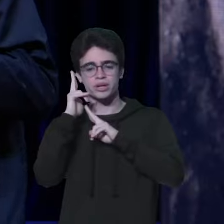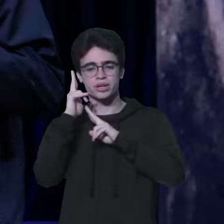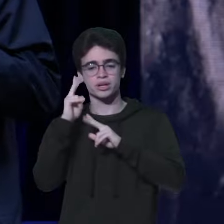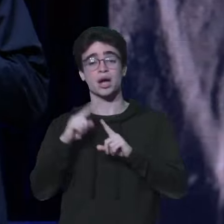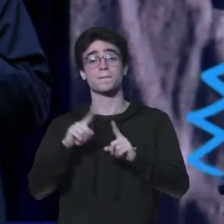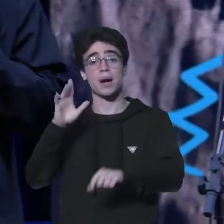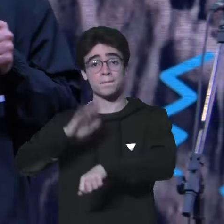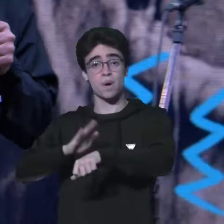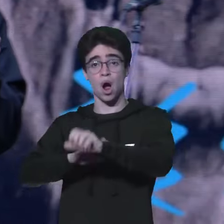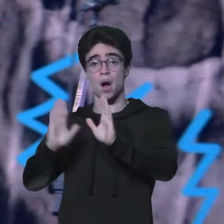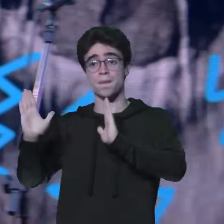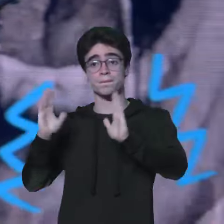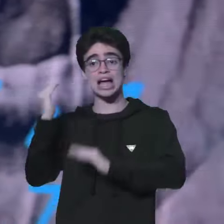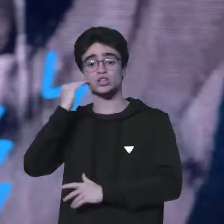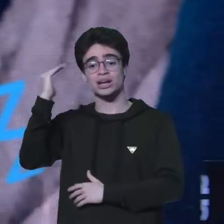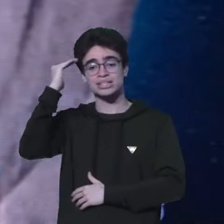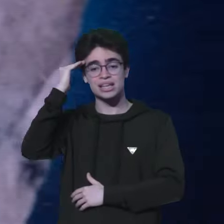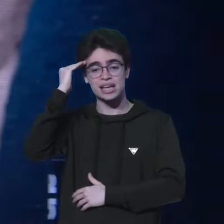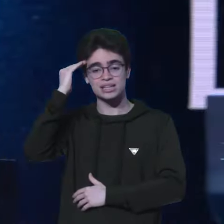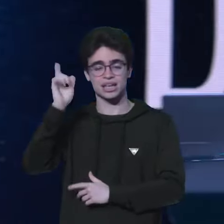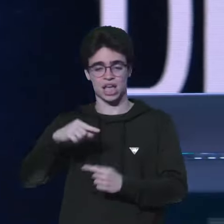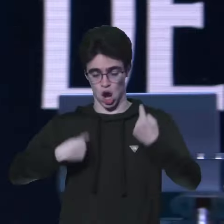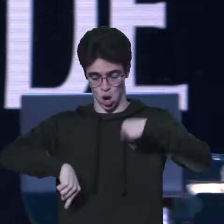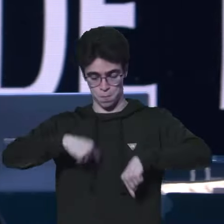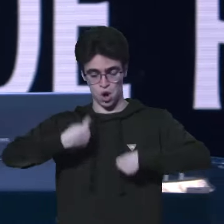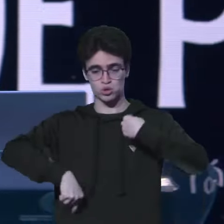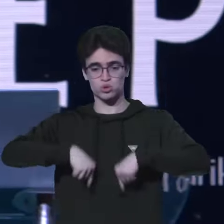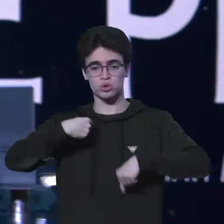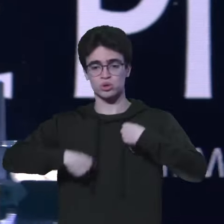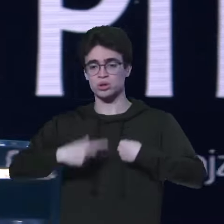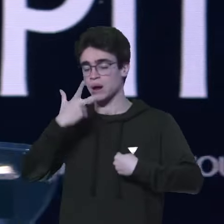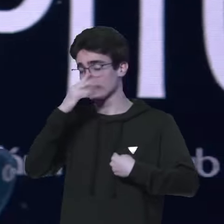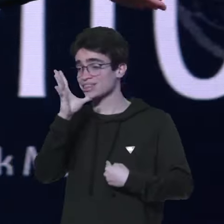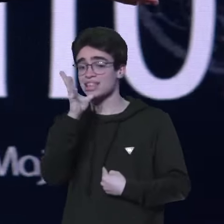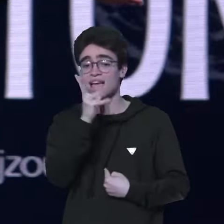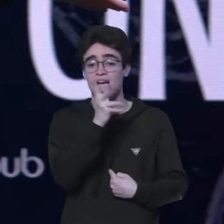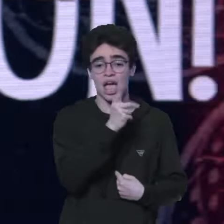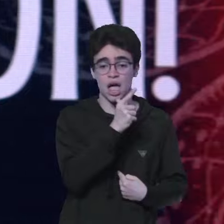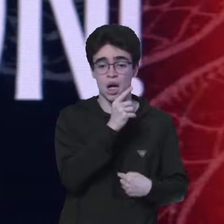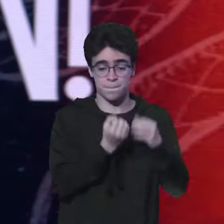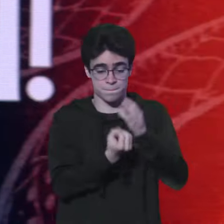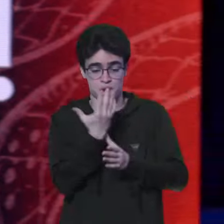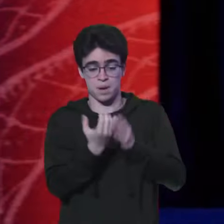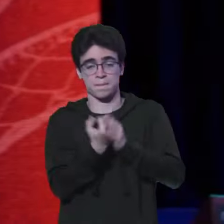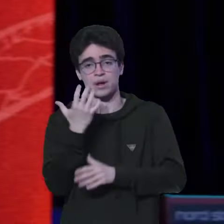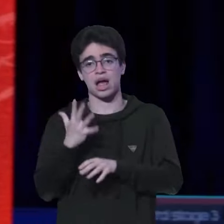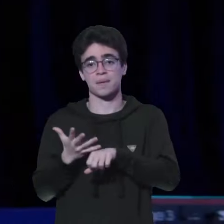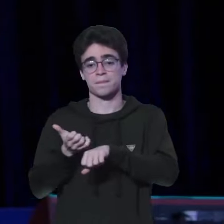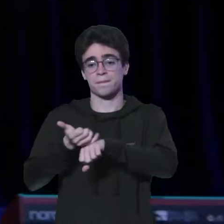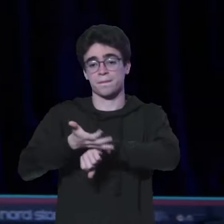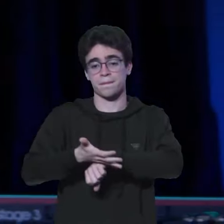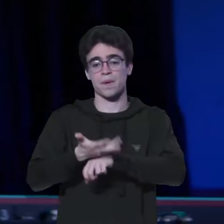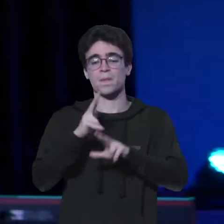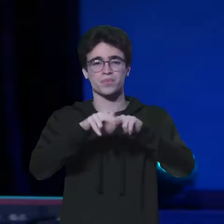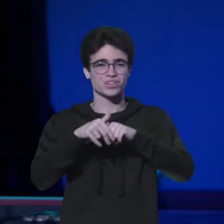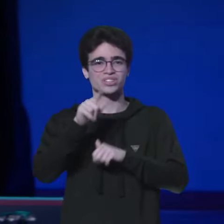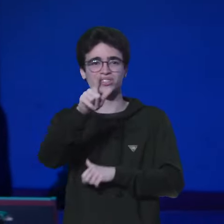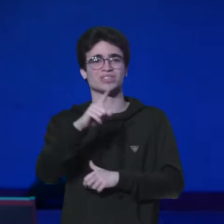Na adolescência, esse hormônio é produzido mais tarde no dia. É por isso que você gosta de dormir mais